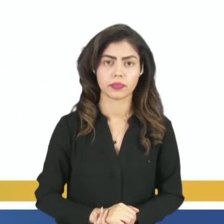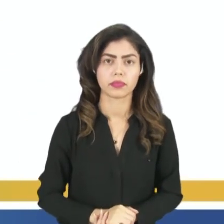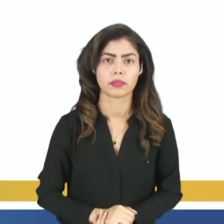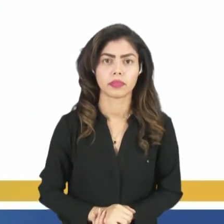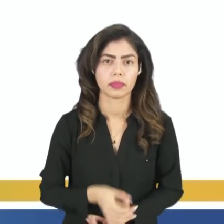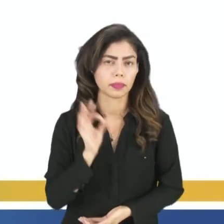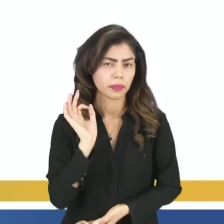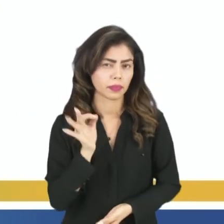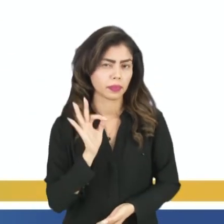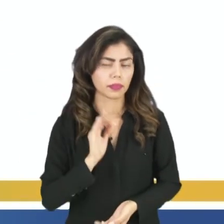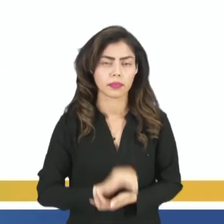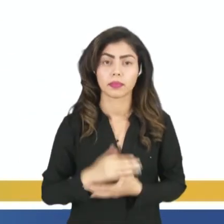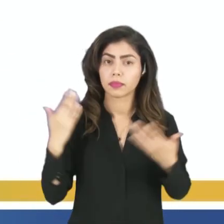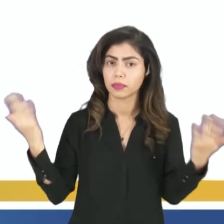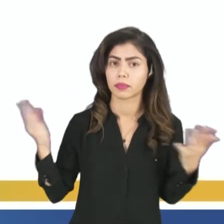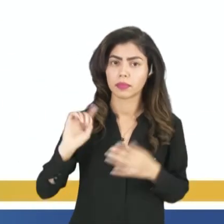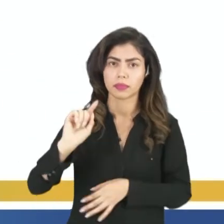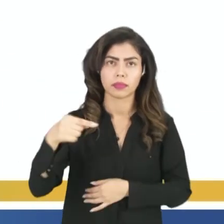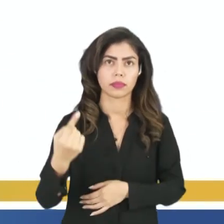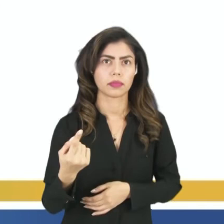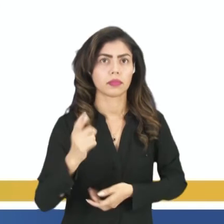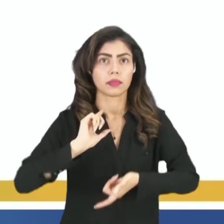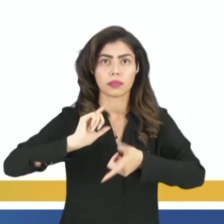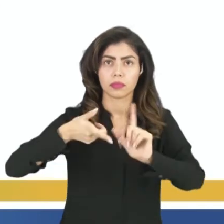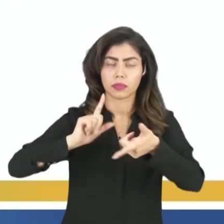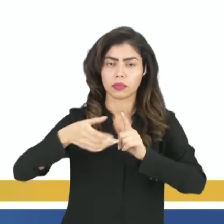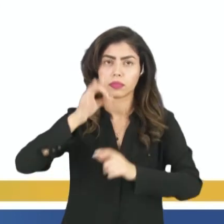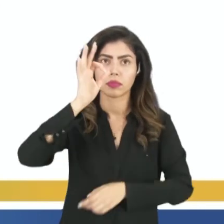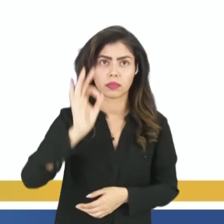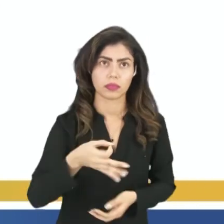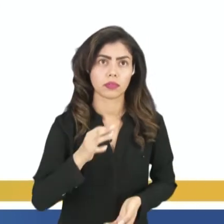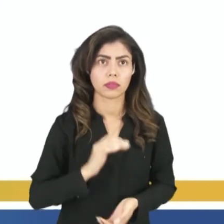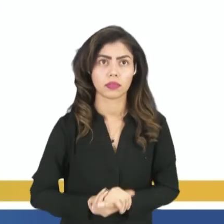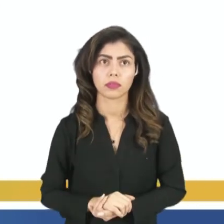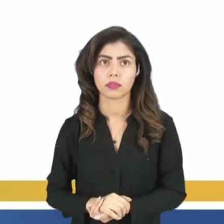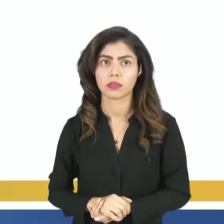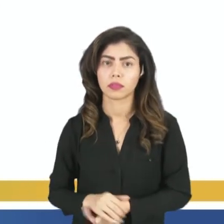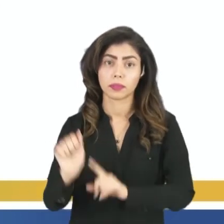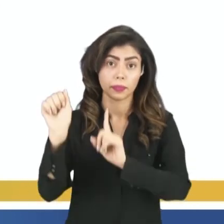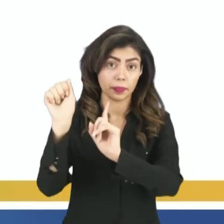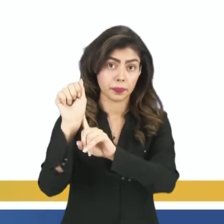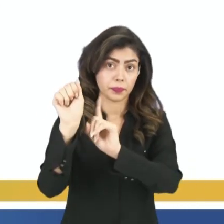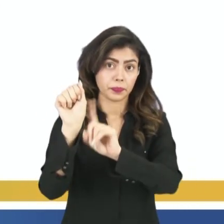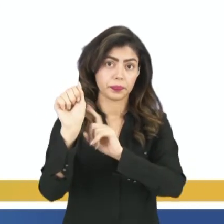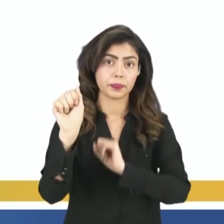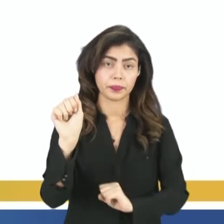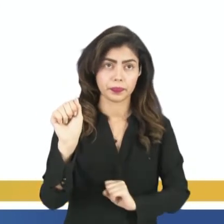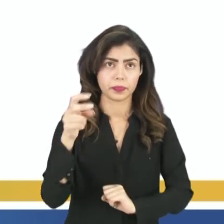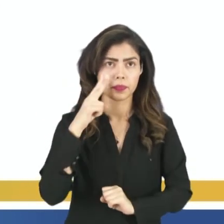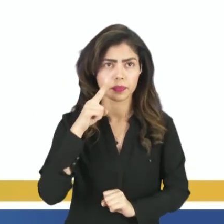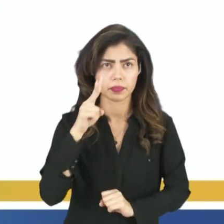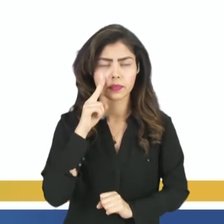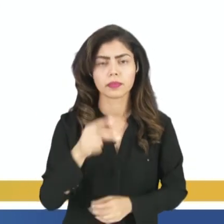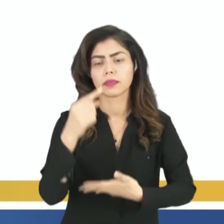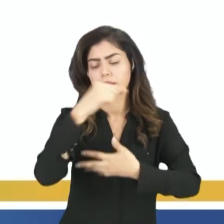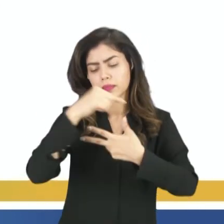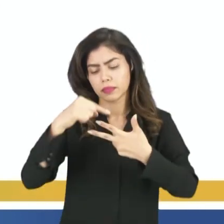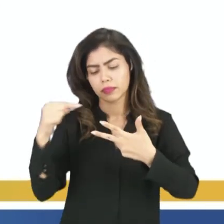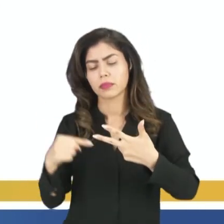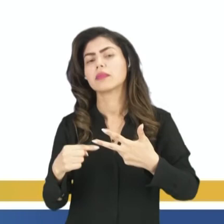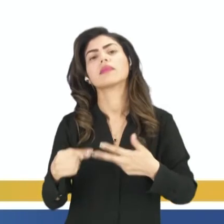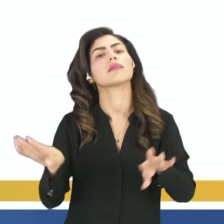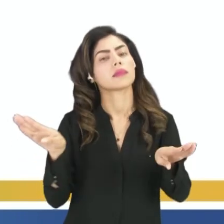42,86%, certinho? Então, logo a alternativa correta é a letra A. Então veja que no Enem